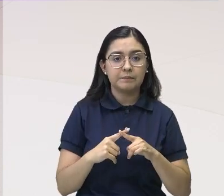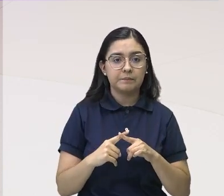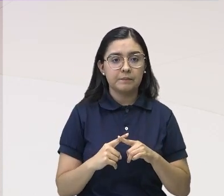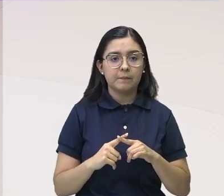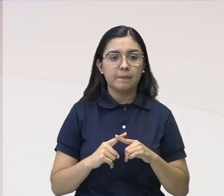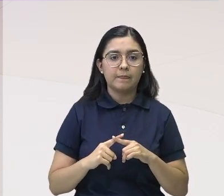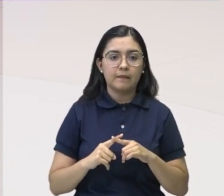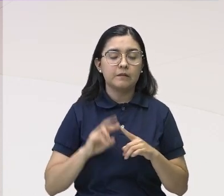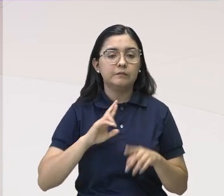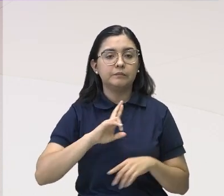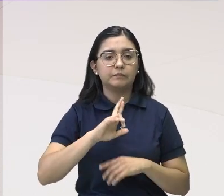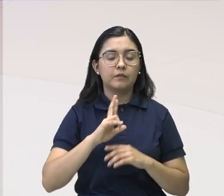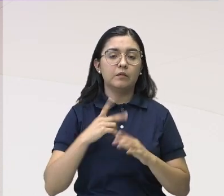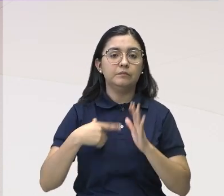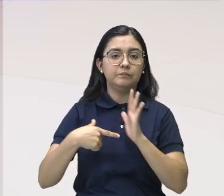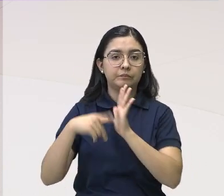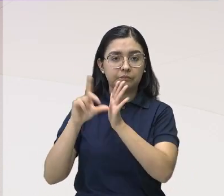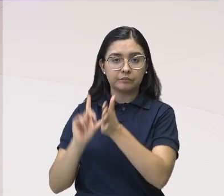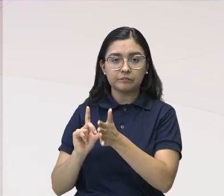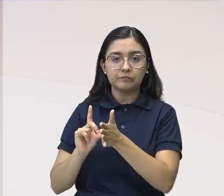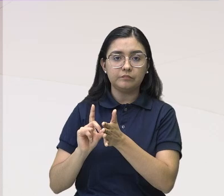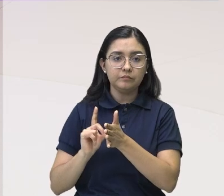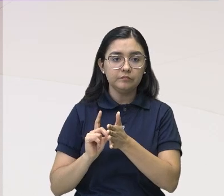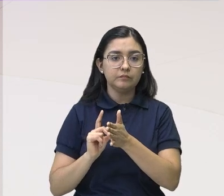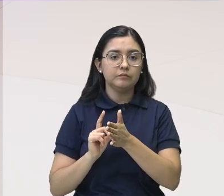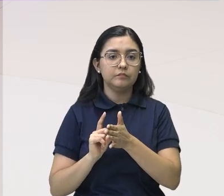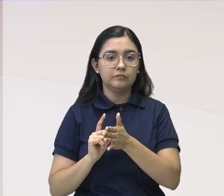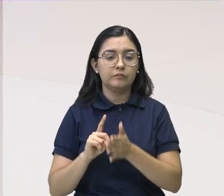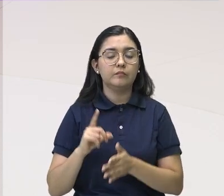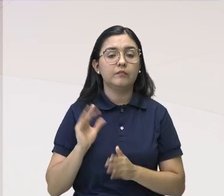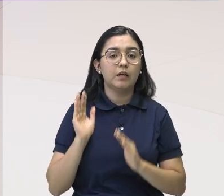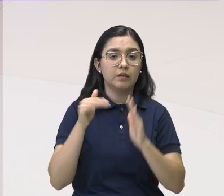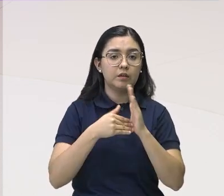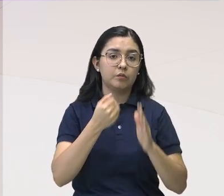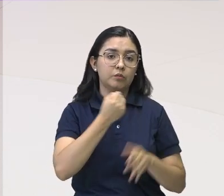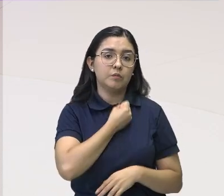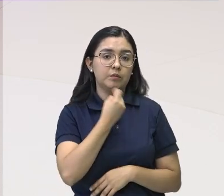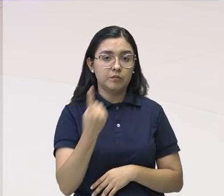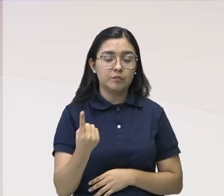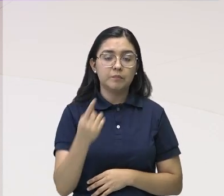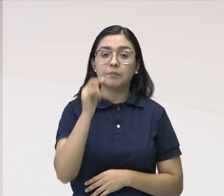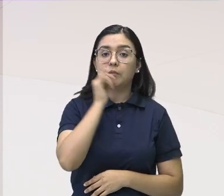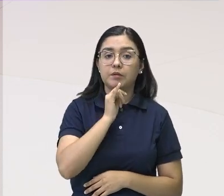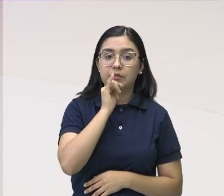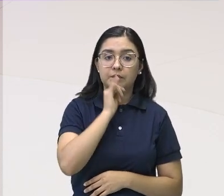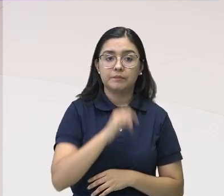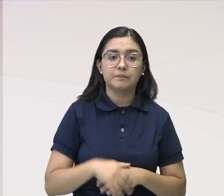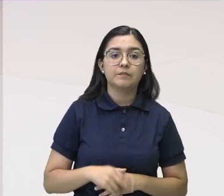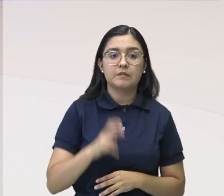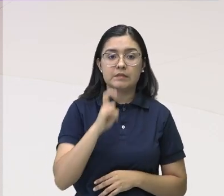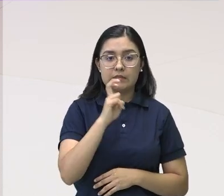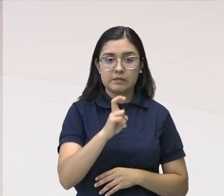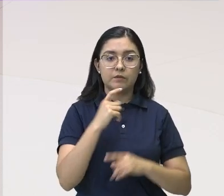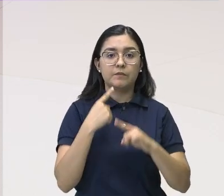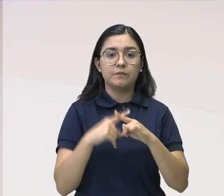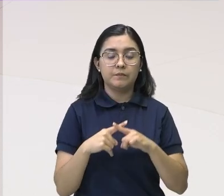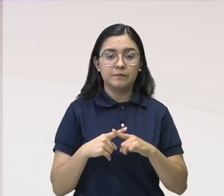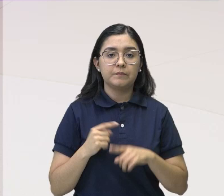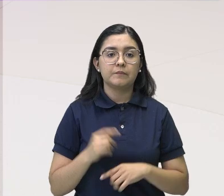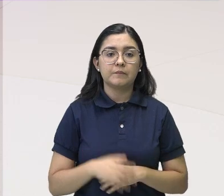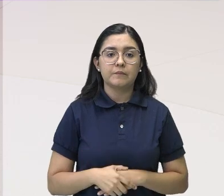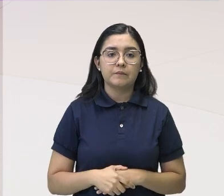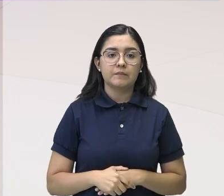por todos os seus antecessores até o 1. Então, por exemplo, 5 fatorial, como é que